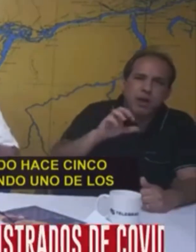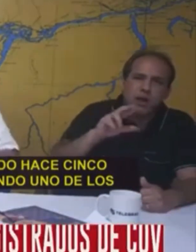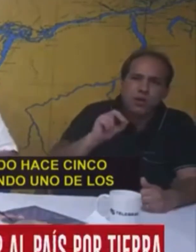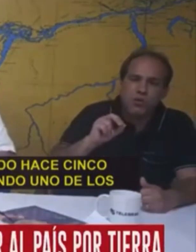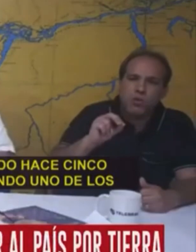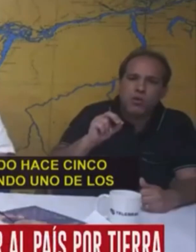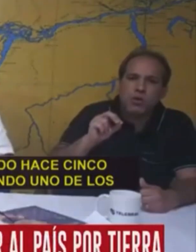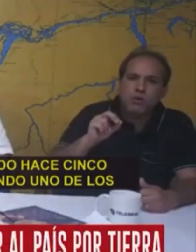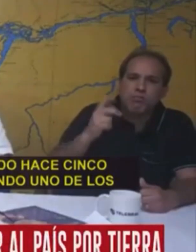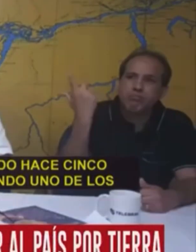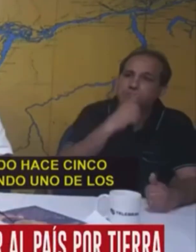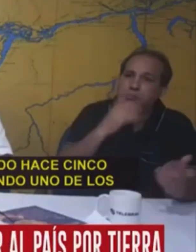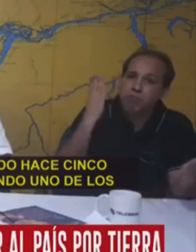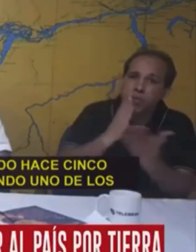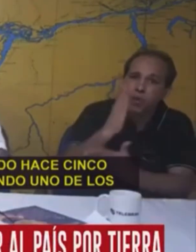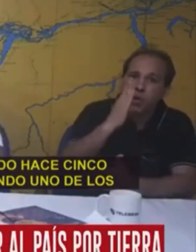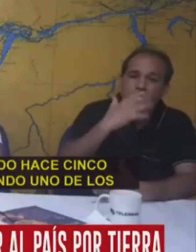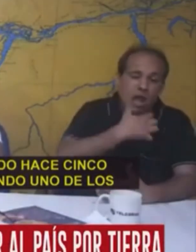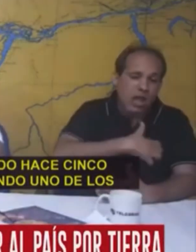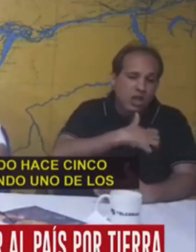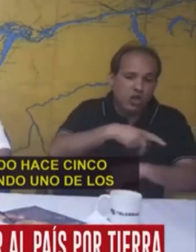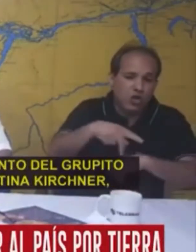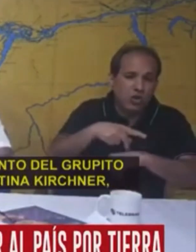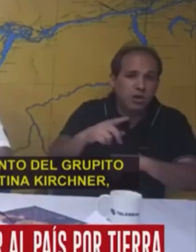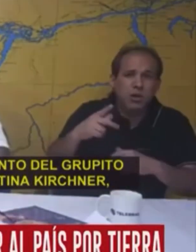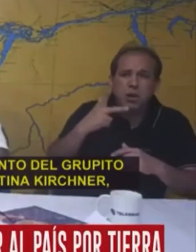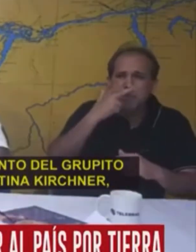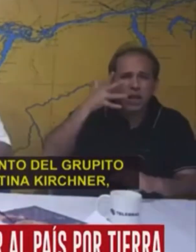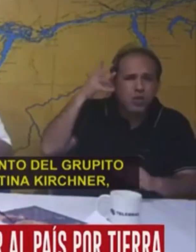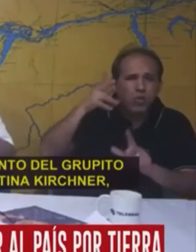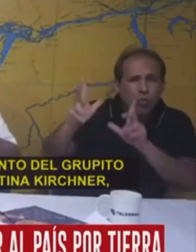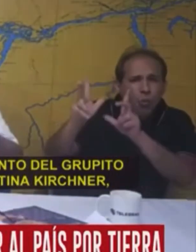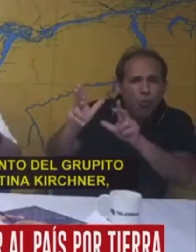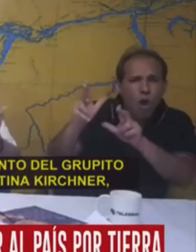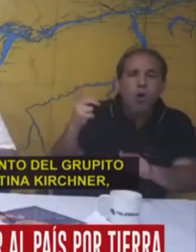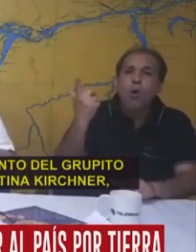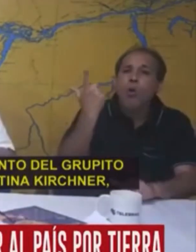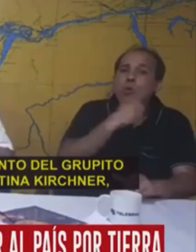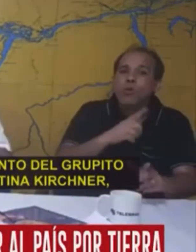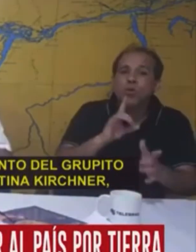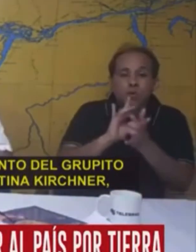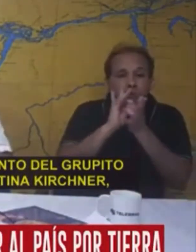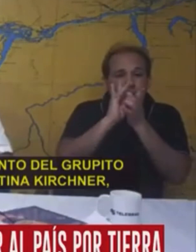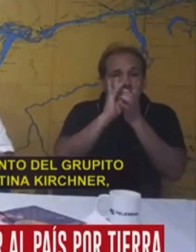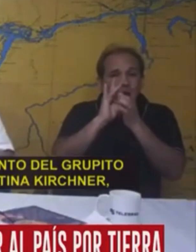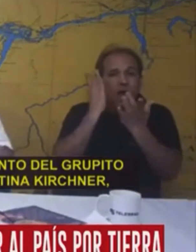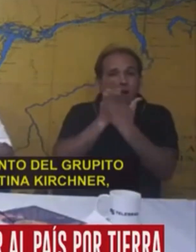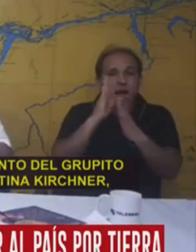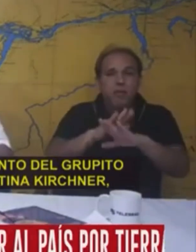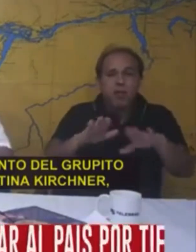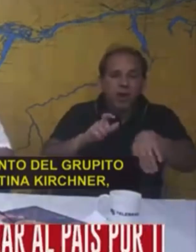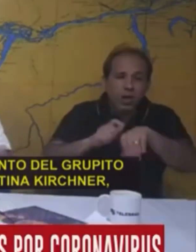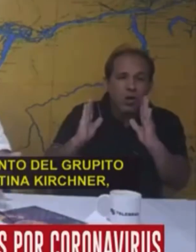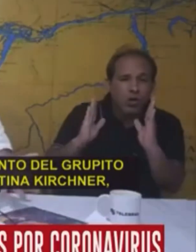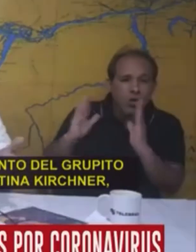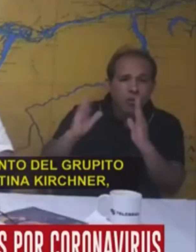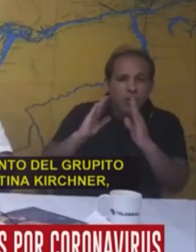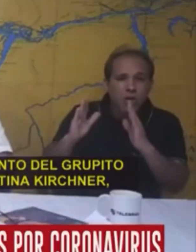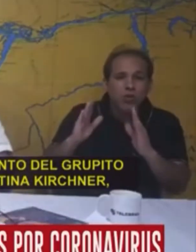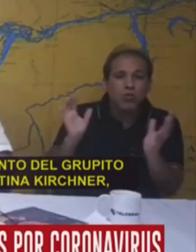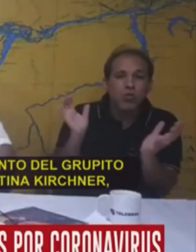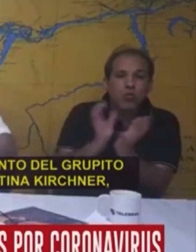discurso parecido com o meu, um dos primeiros países que conseguiu se ver livre, né, naquele momento, daquela turminha do Foro